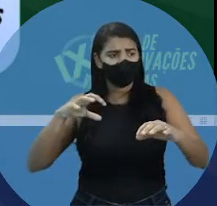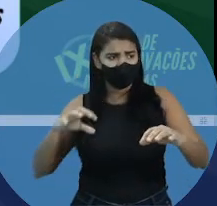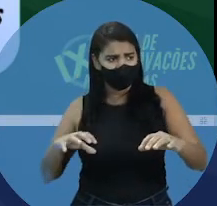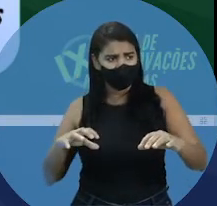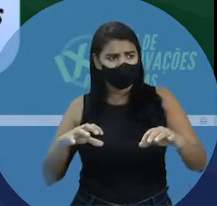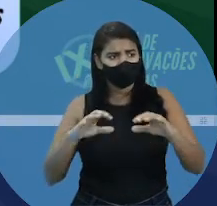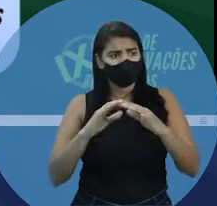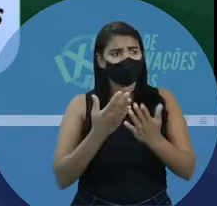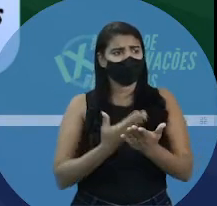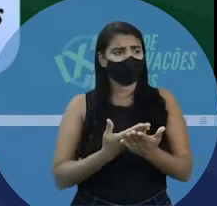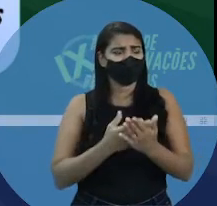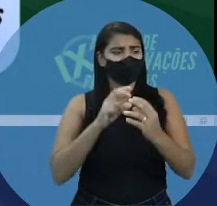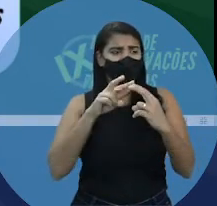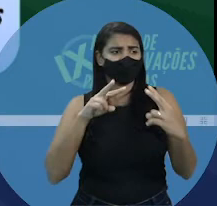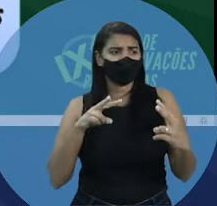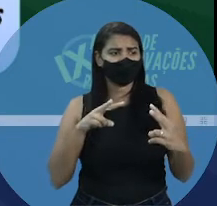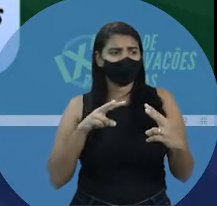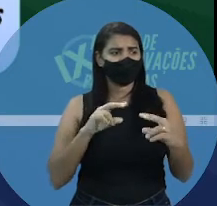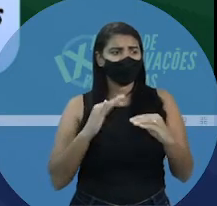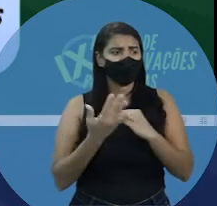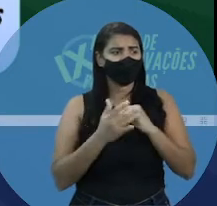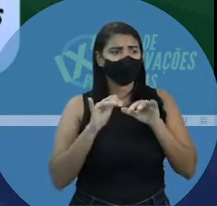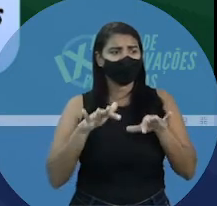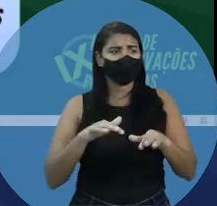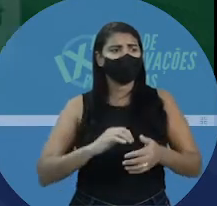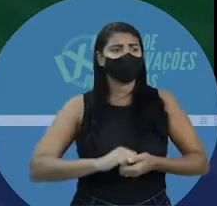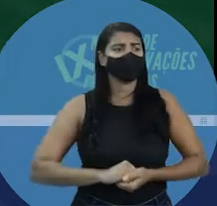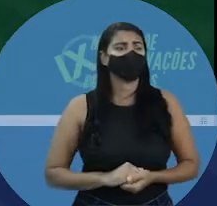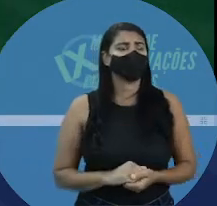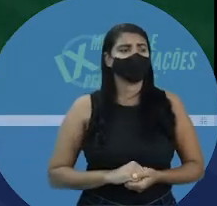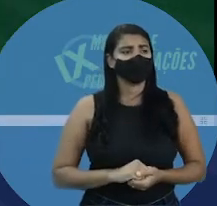sendo período pandêmico. Pode passar.